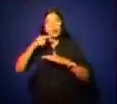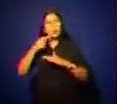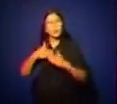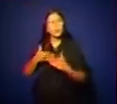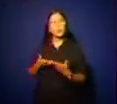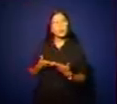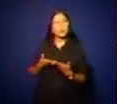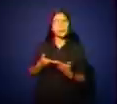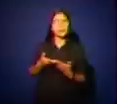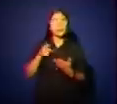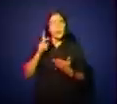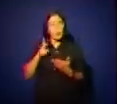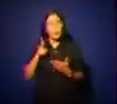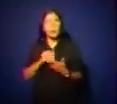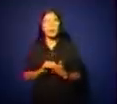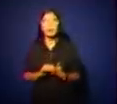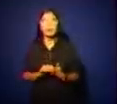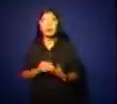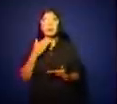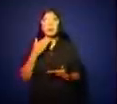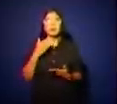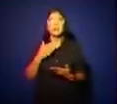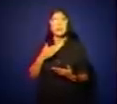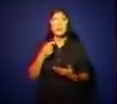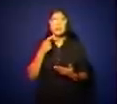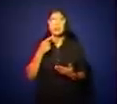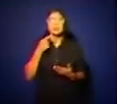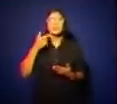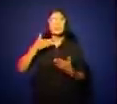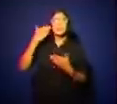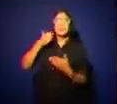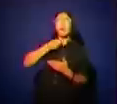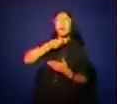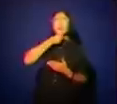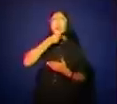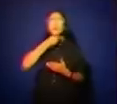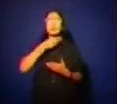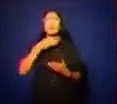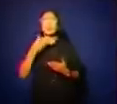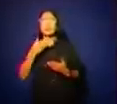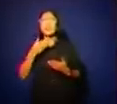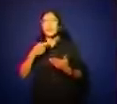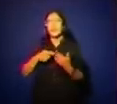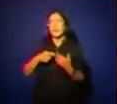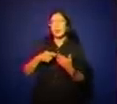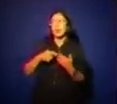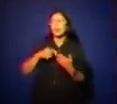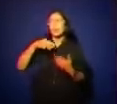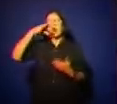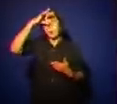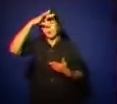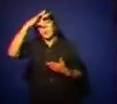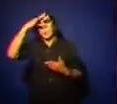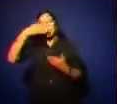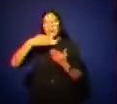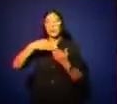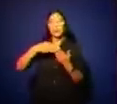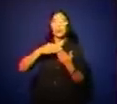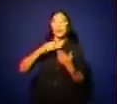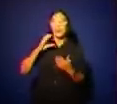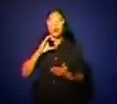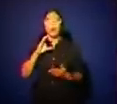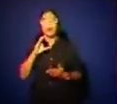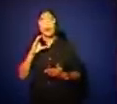quando a gente olha é algumas mais antigas Colômbia peru também entre 91 e 95